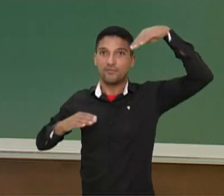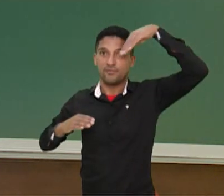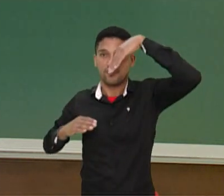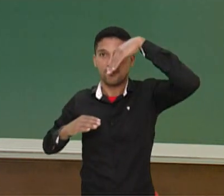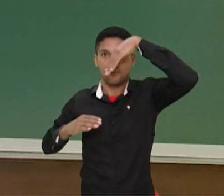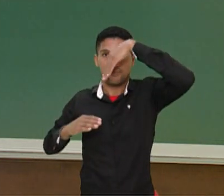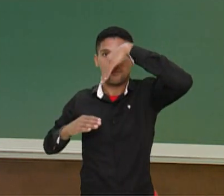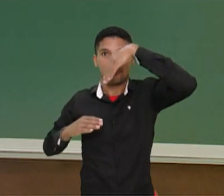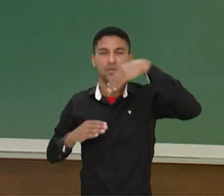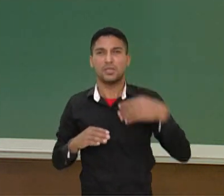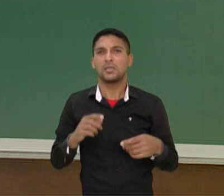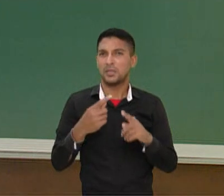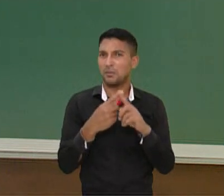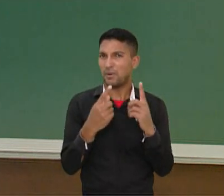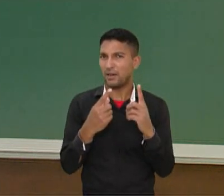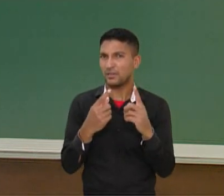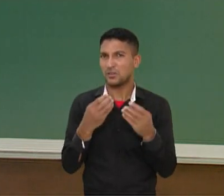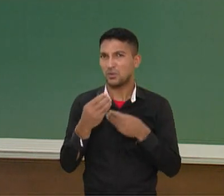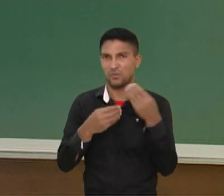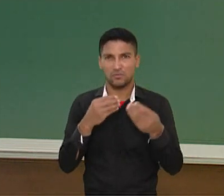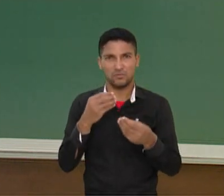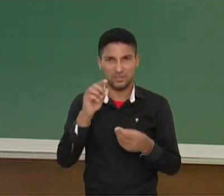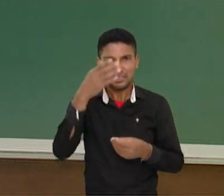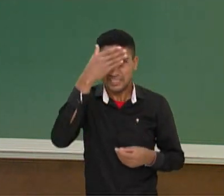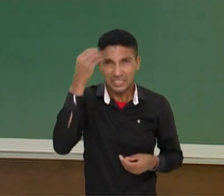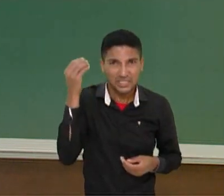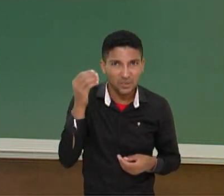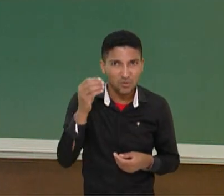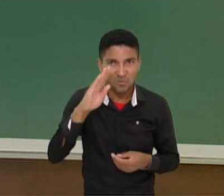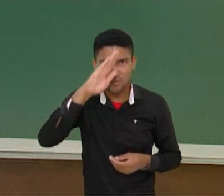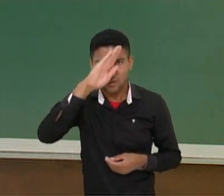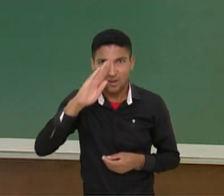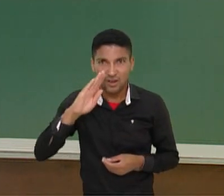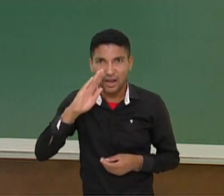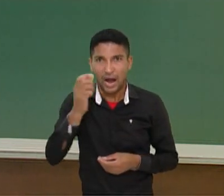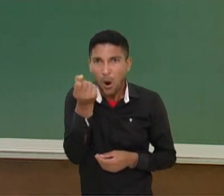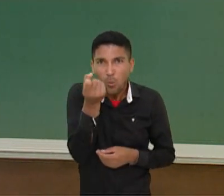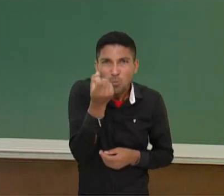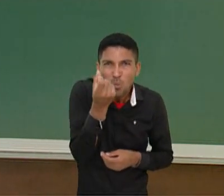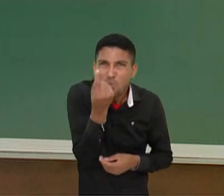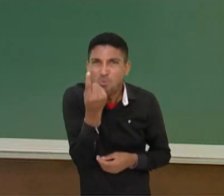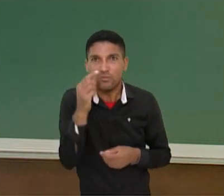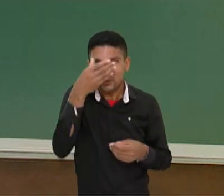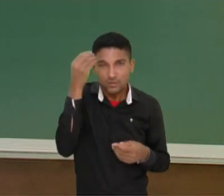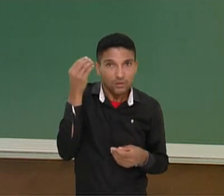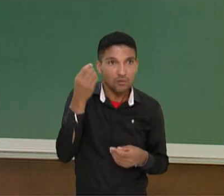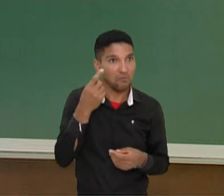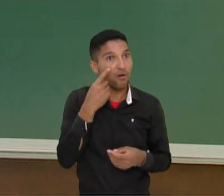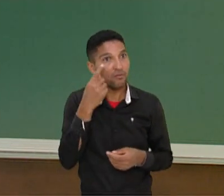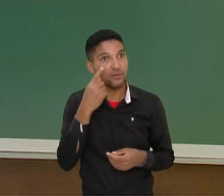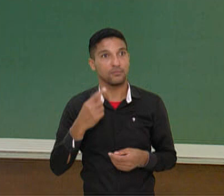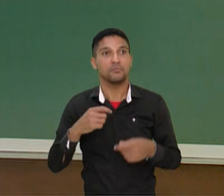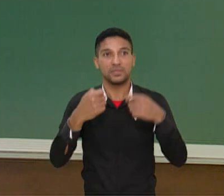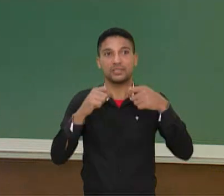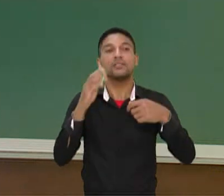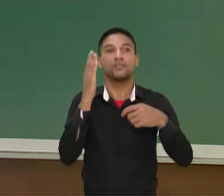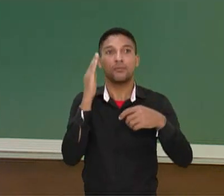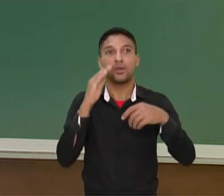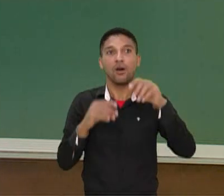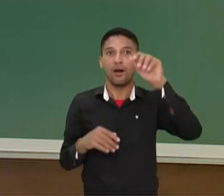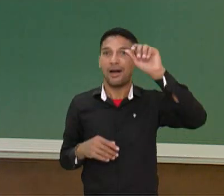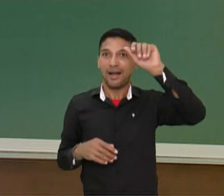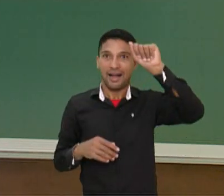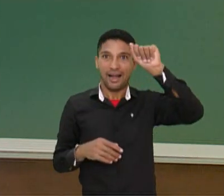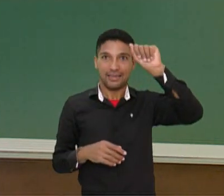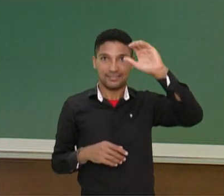esqueceu de nenhuma? Aqui eu fiz a lista das diagonais, ó. AC é uma, AD